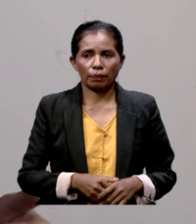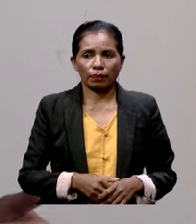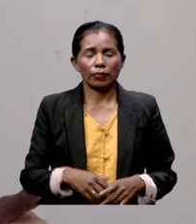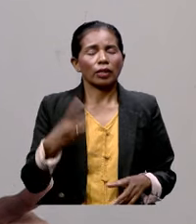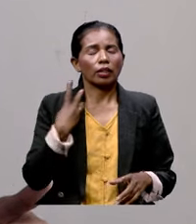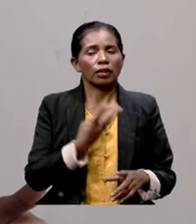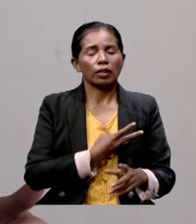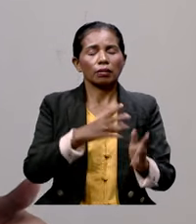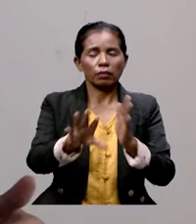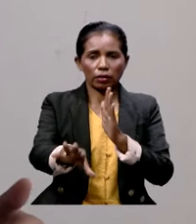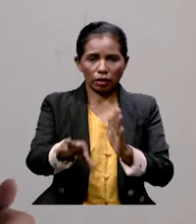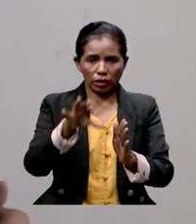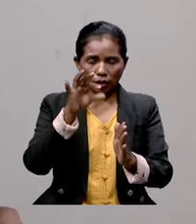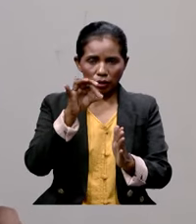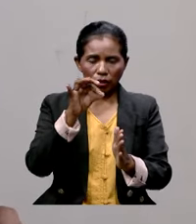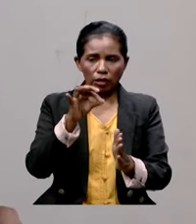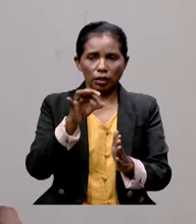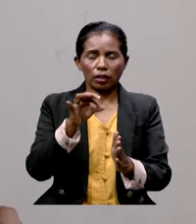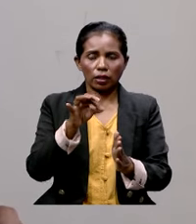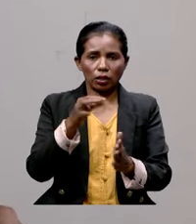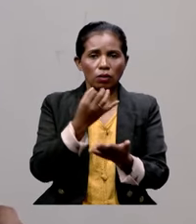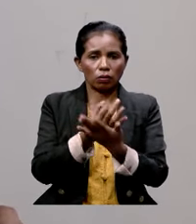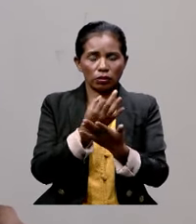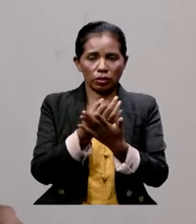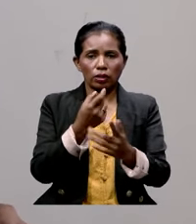Itamos retan receitas husi